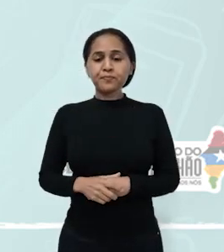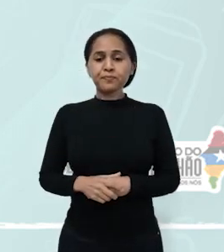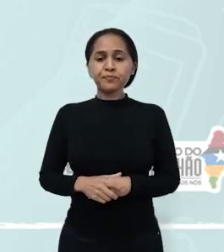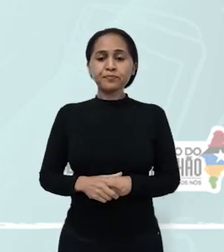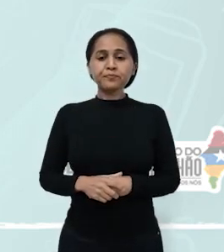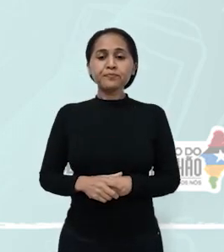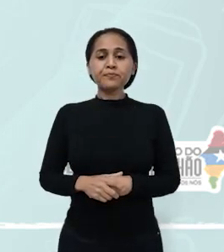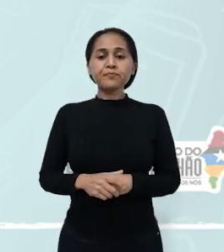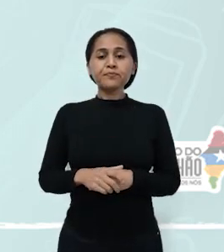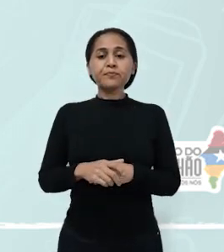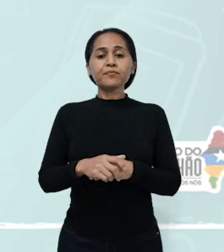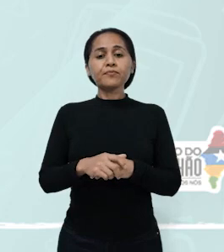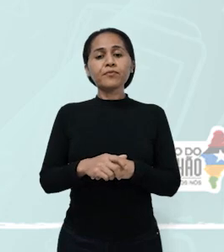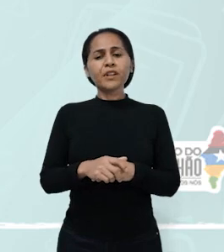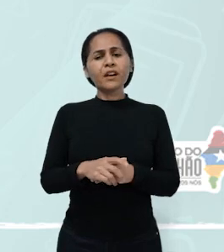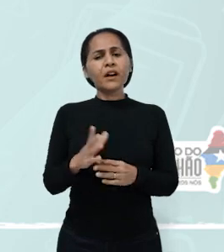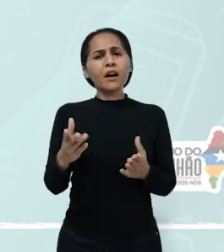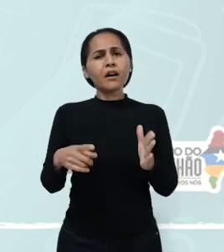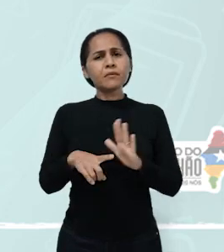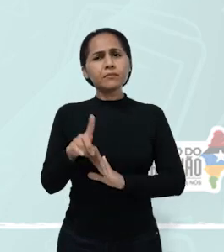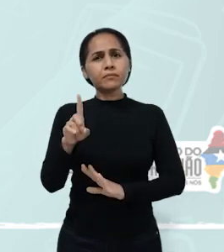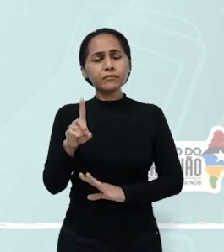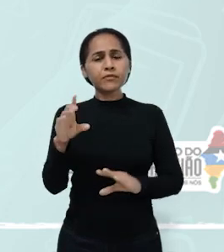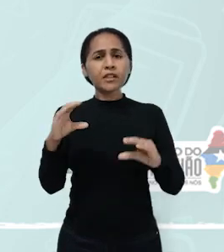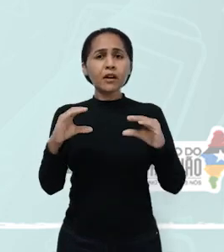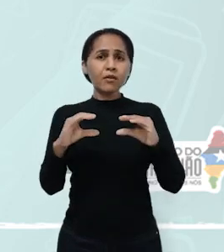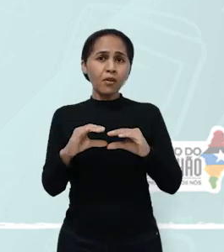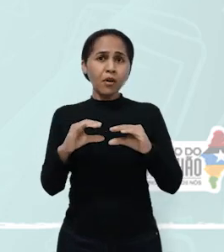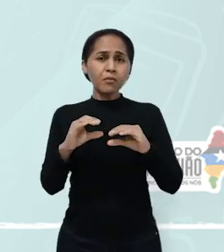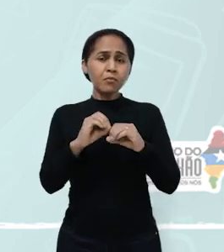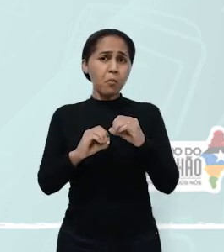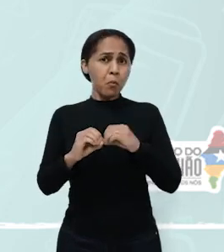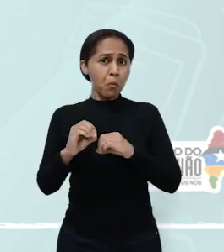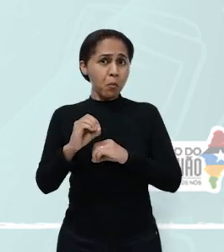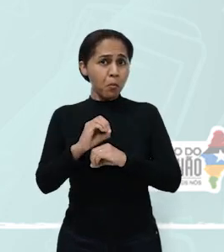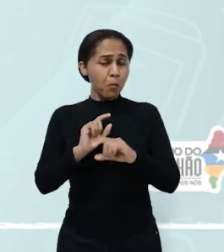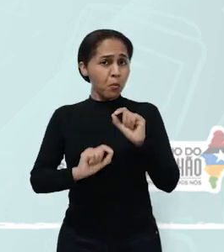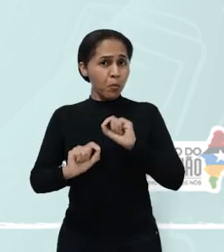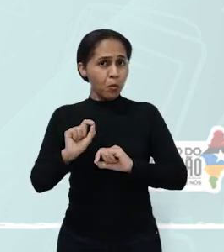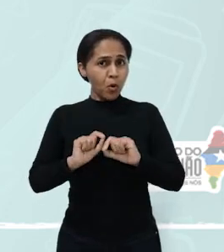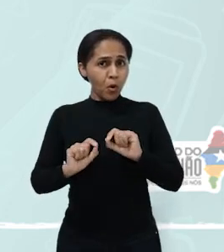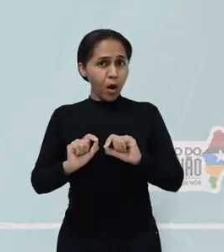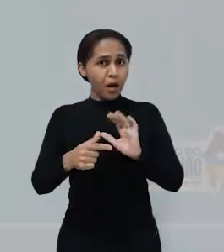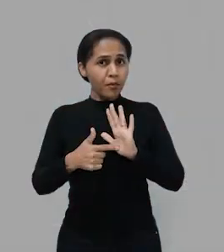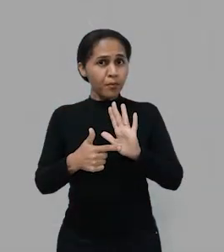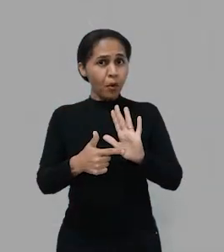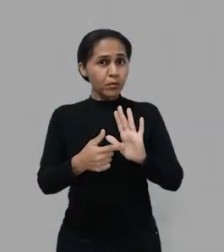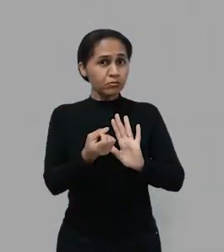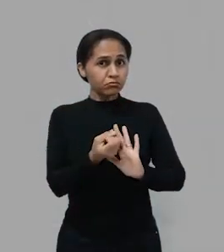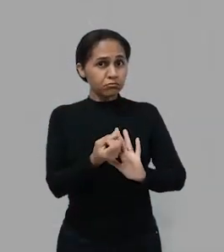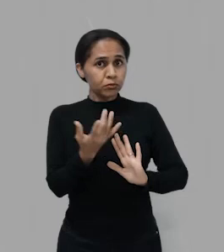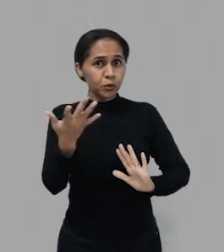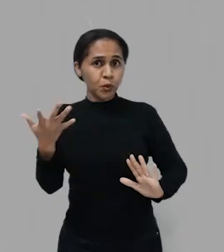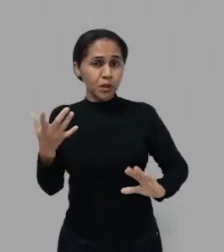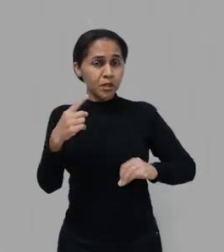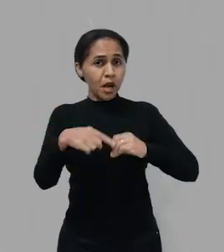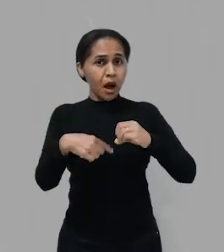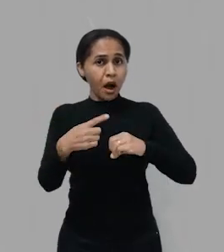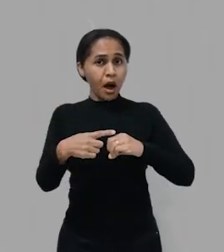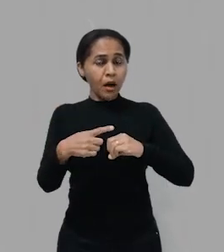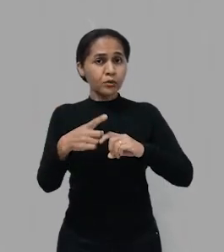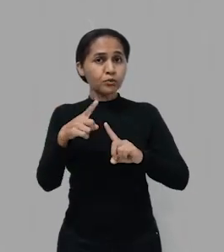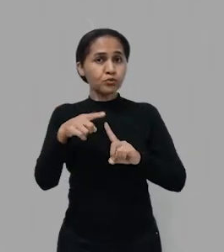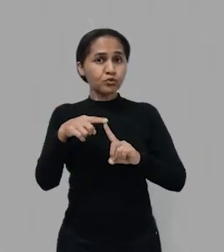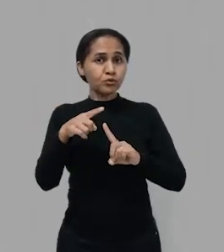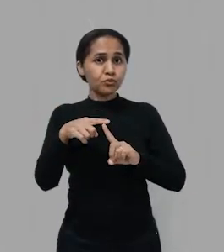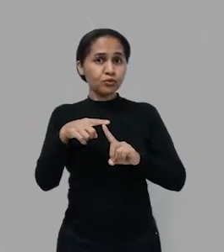fórmula molecular. E o que é a fórmula molecular? É a fórmula que vai indicar quantos e quais átomos nós temos na